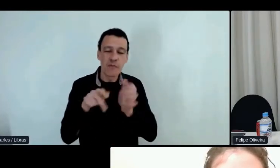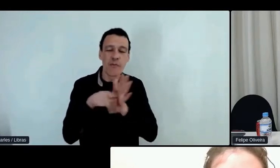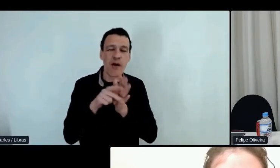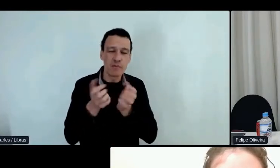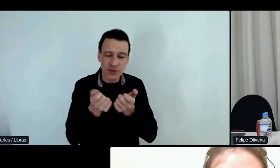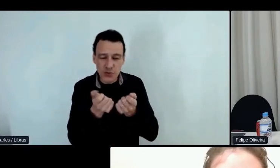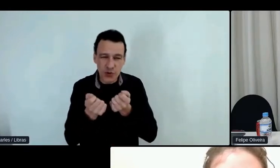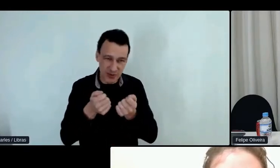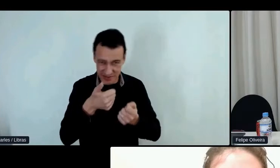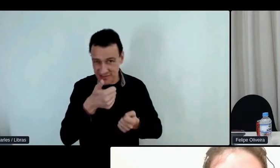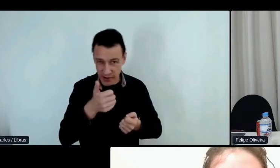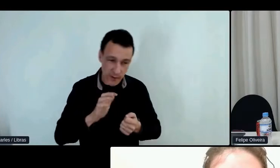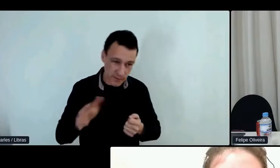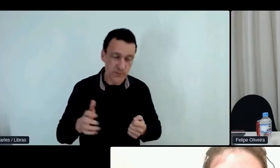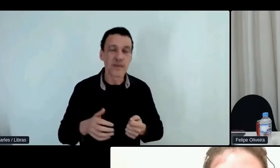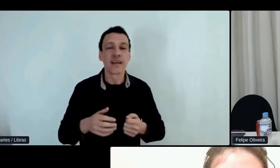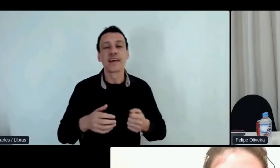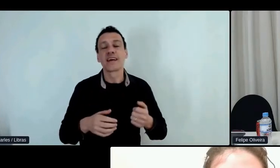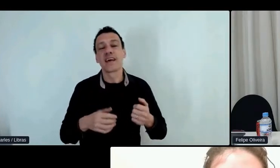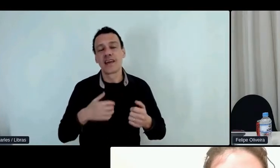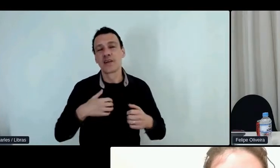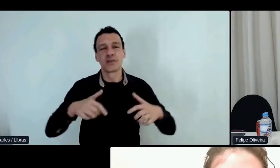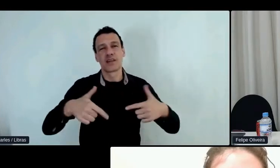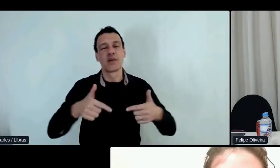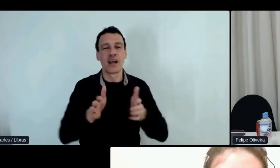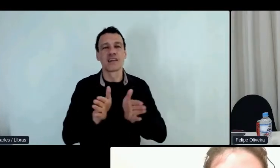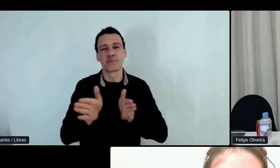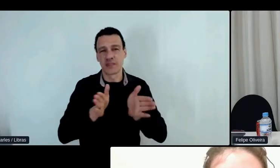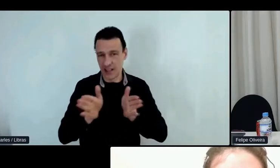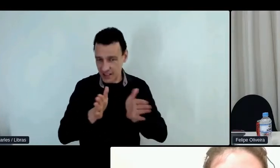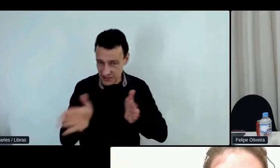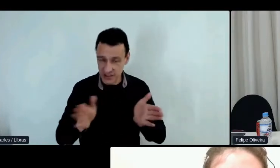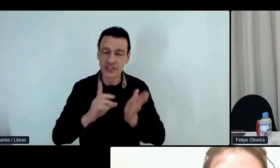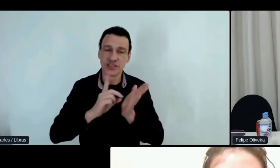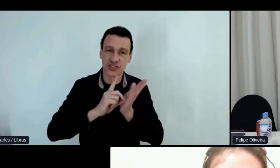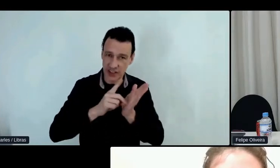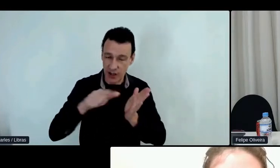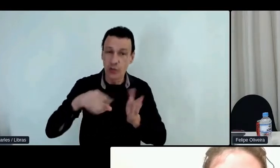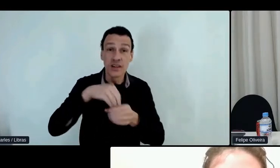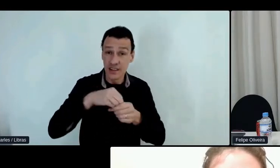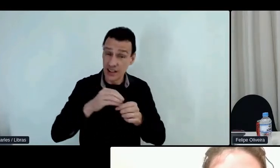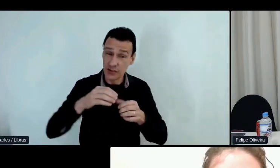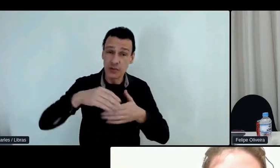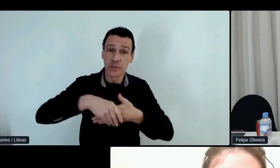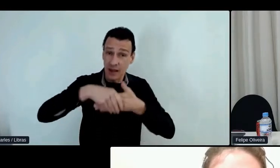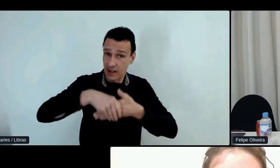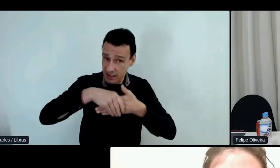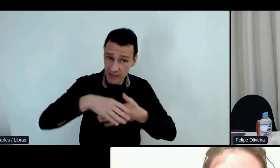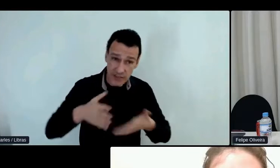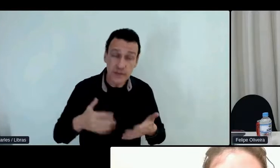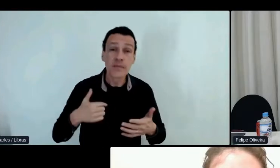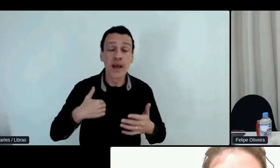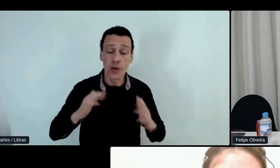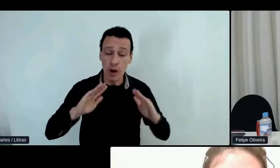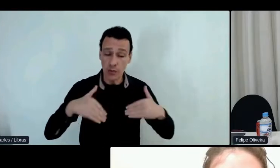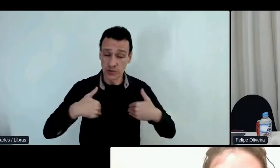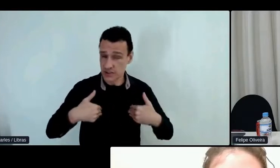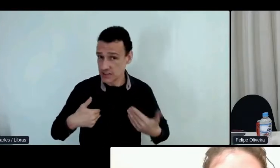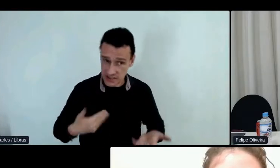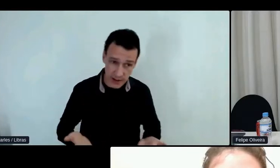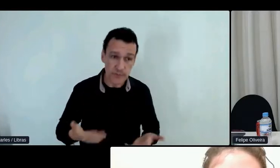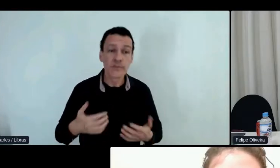estou usando uma blusa preta com o logo do TDC e estou em uma